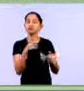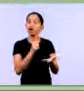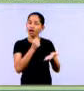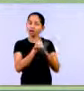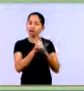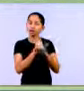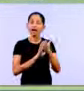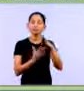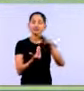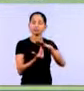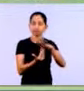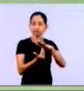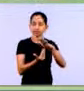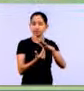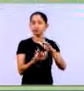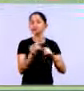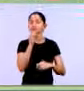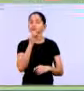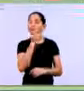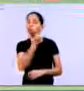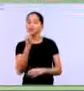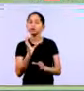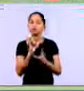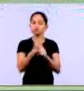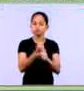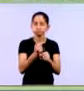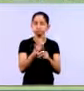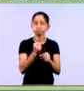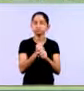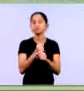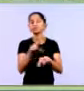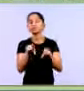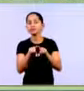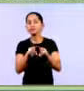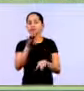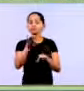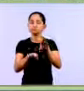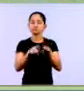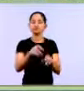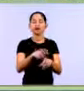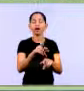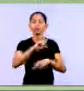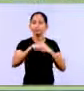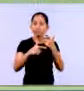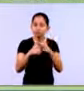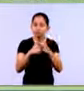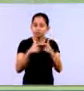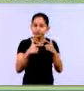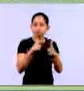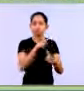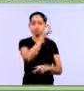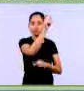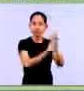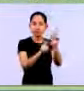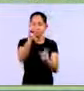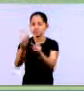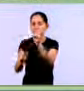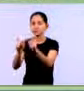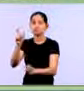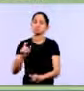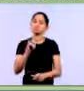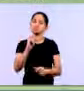limite total a despesa realizada como limite individual, o acréscimo do valor de que a obra